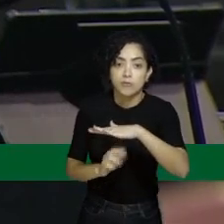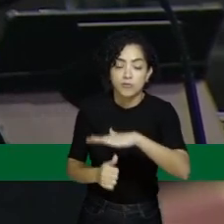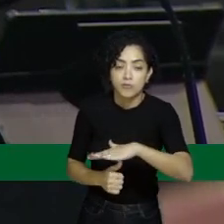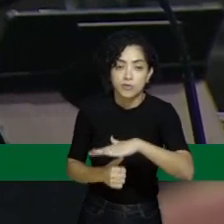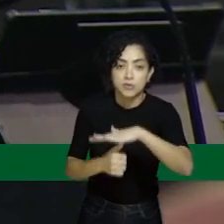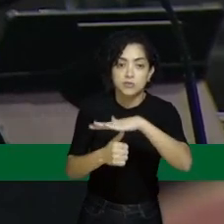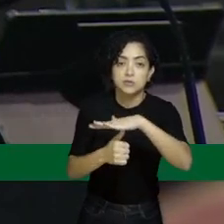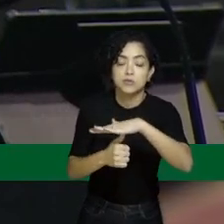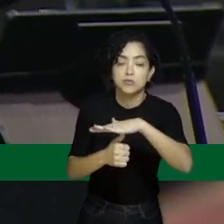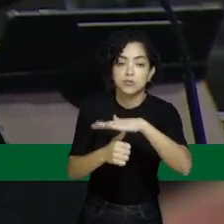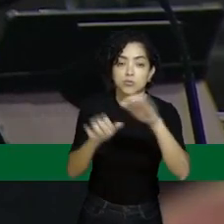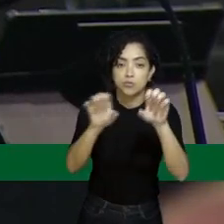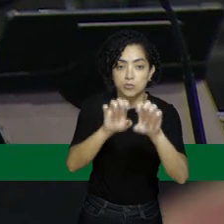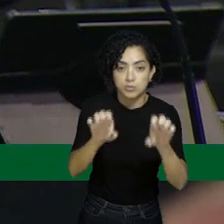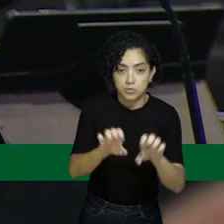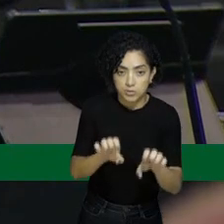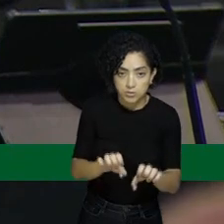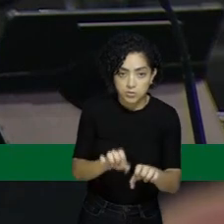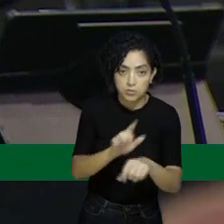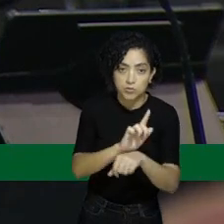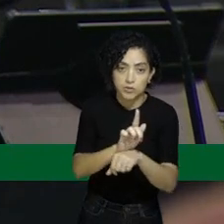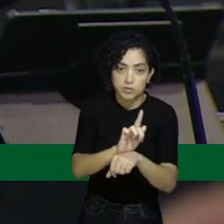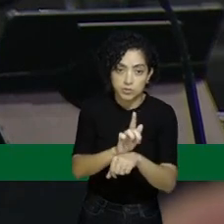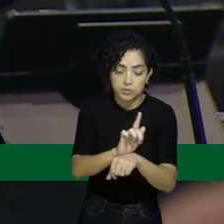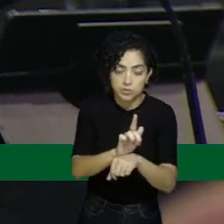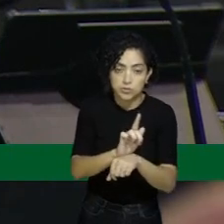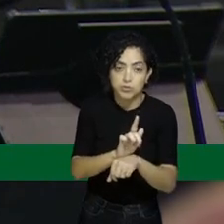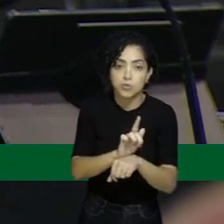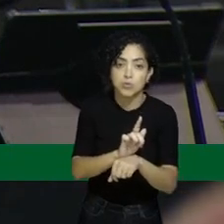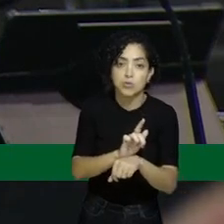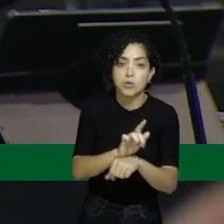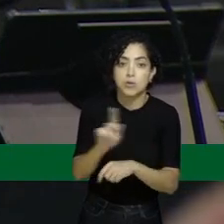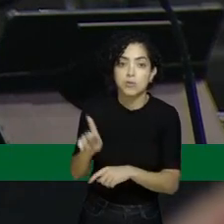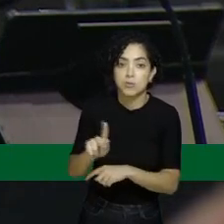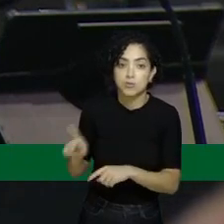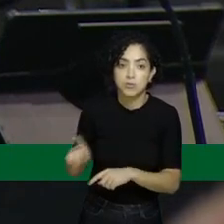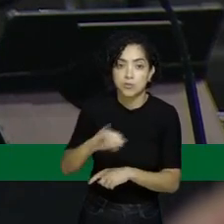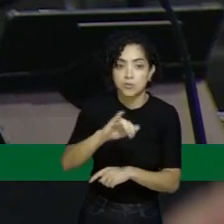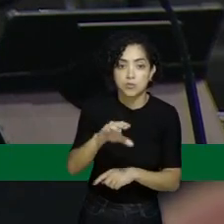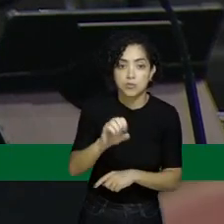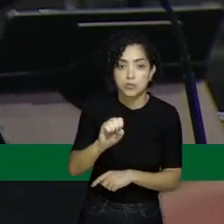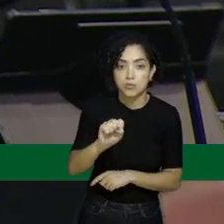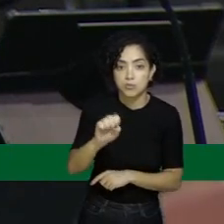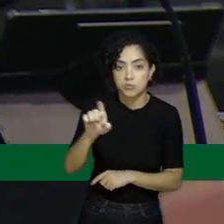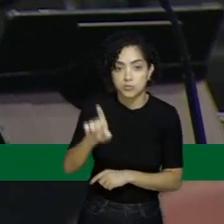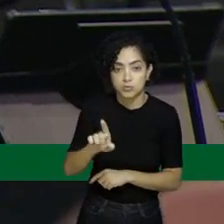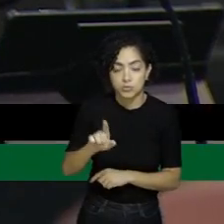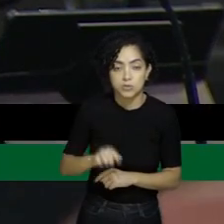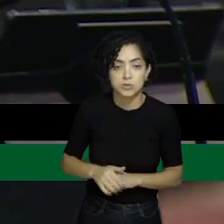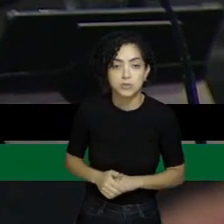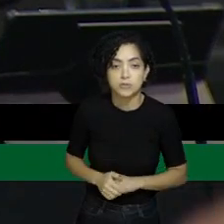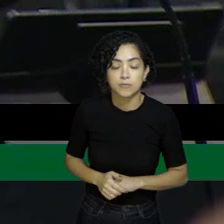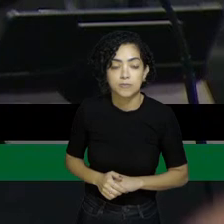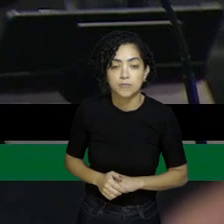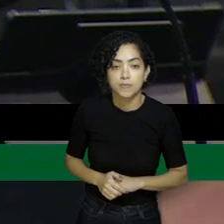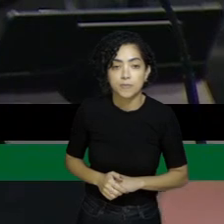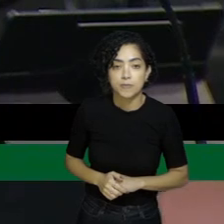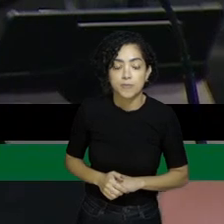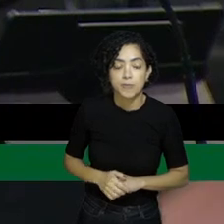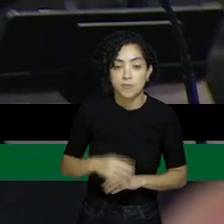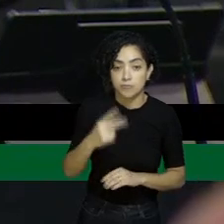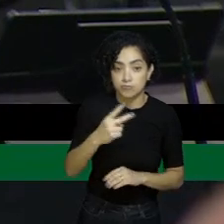de Infraestrutura e Gestão da UNO Chapecó, Professor José Alexandre Detoni. Vice-Reitor